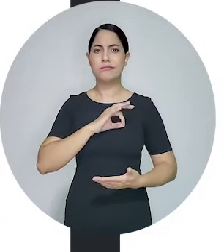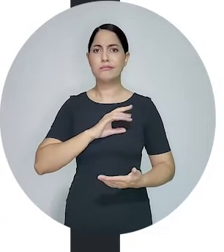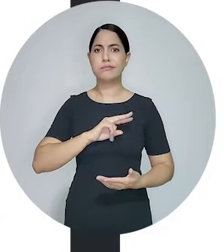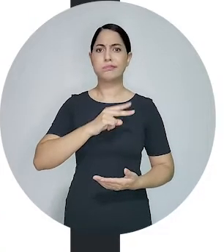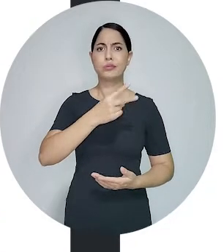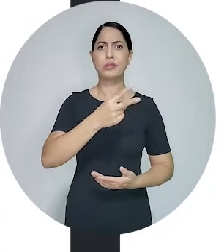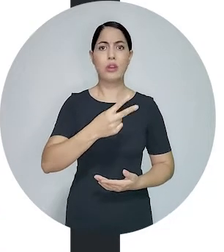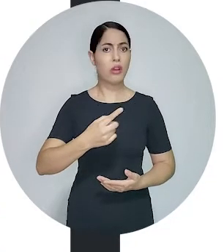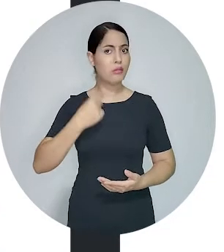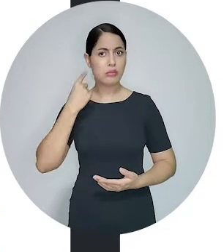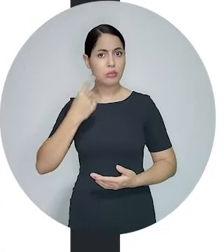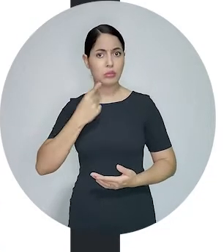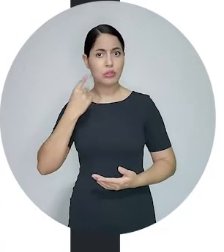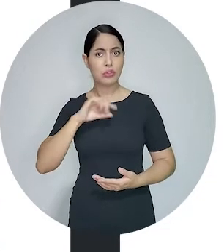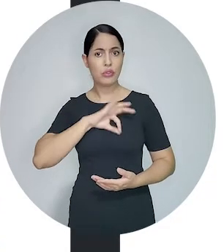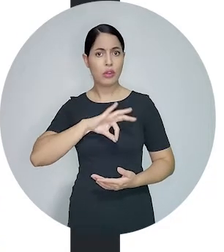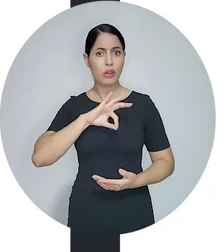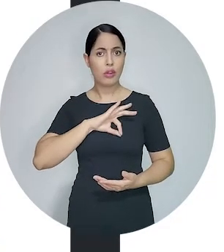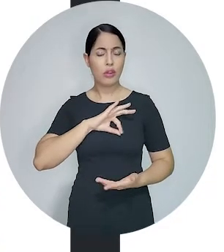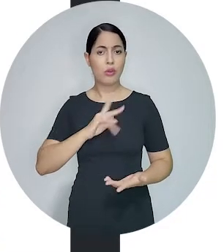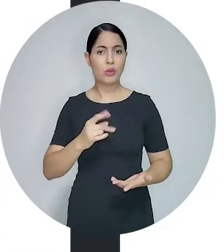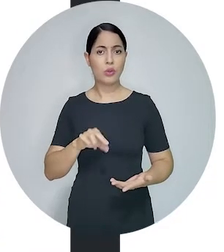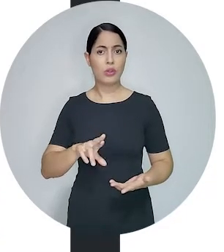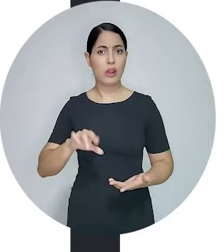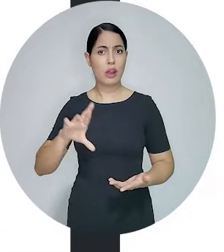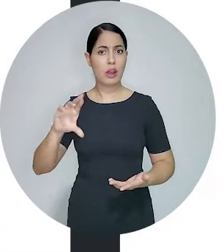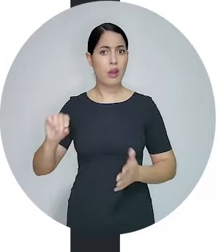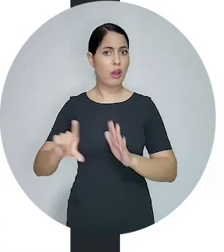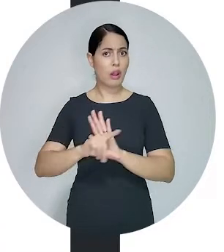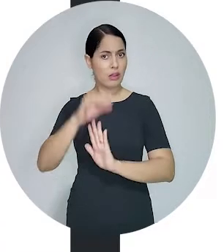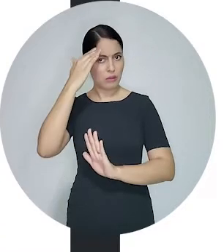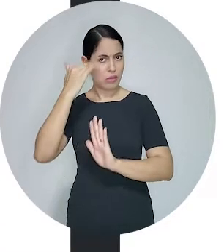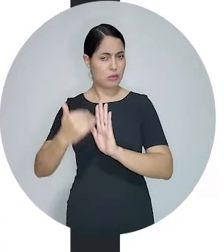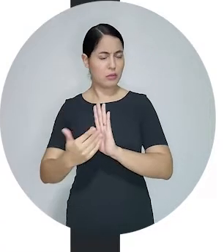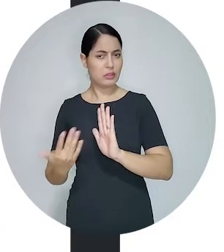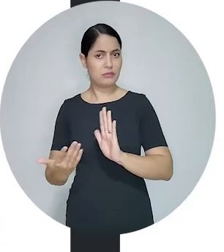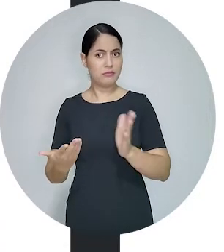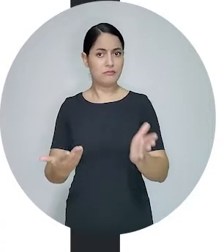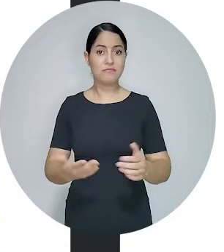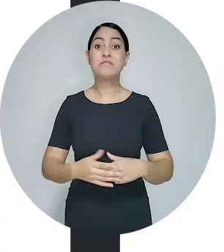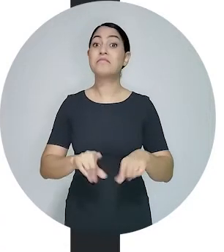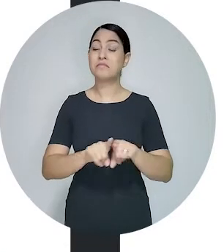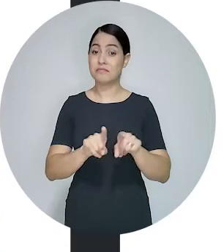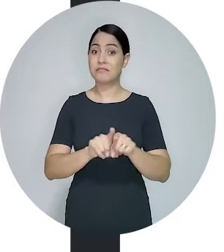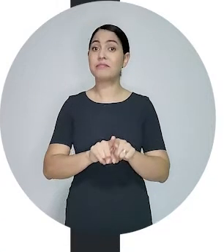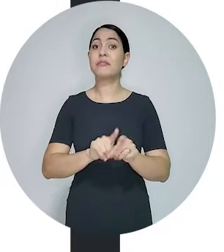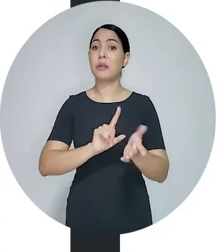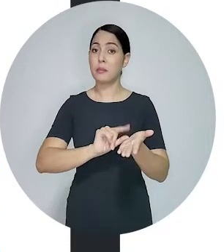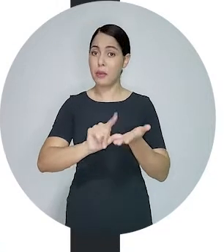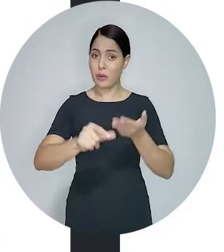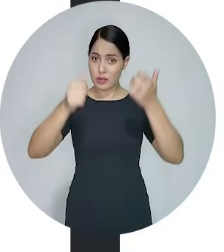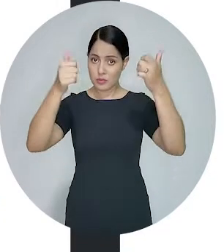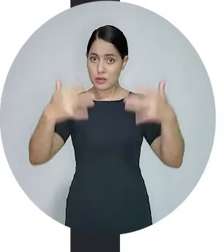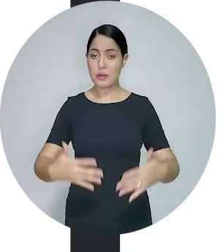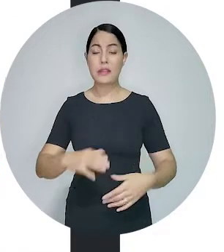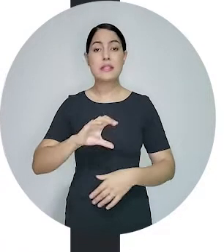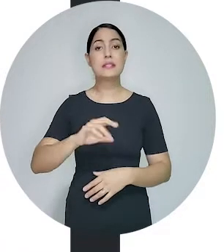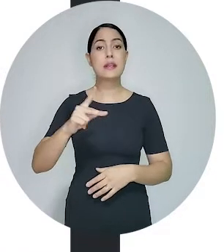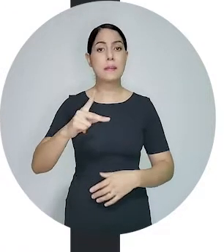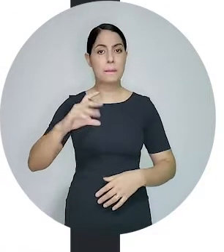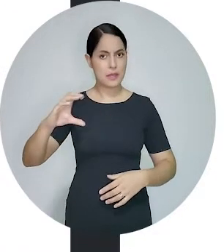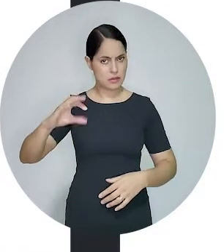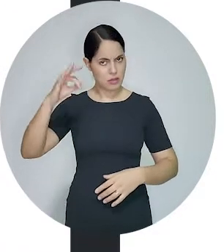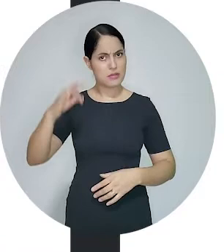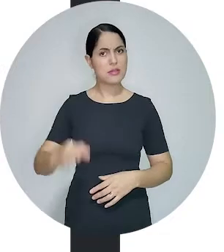considerassem o valor da causa elevado, o advogado não faria jus à remuneração estipulada em lei. Na sequência, o artigo ainda ressalta: